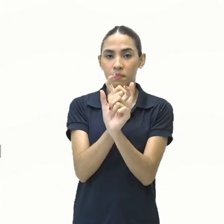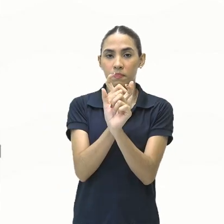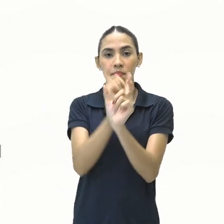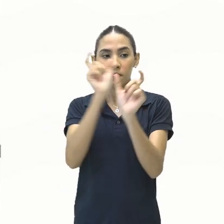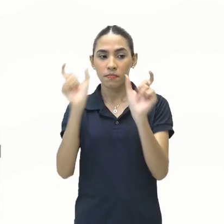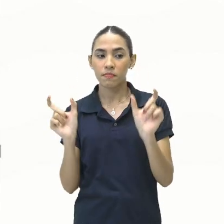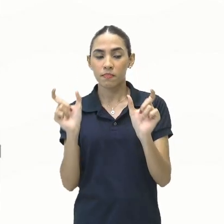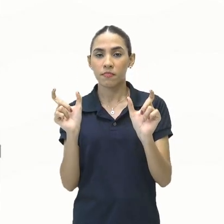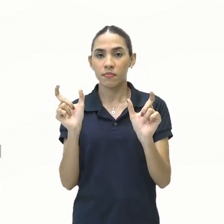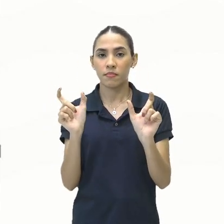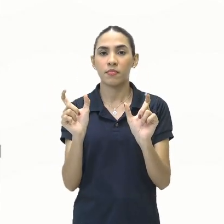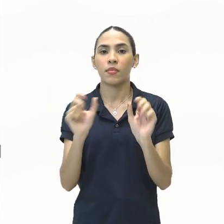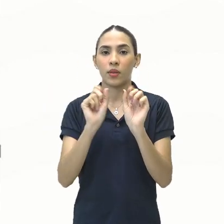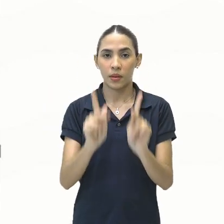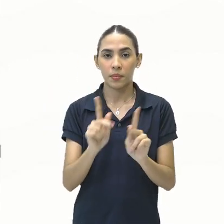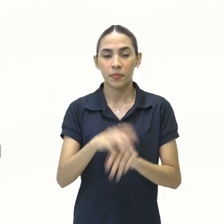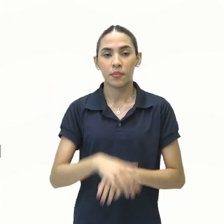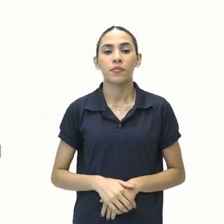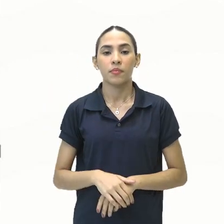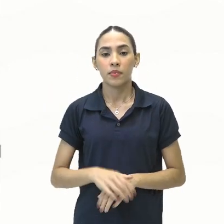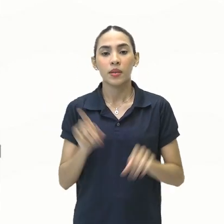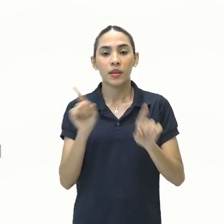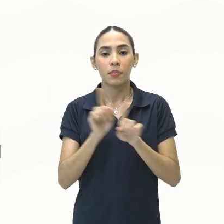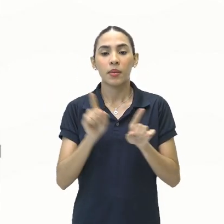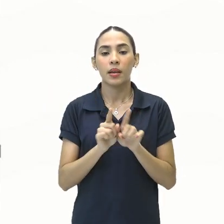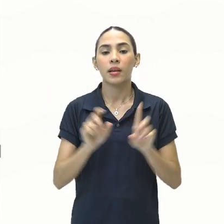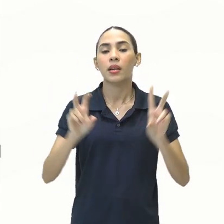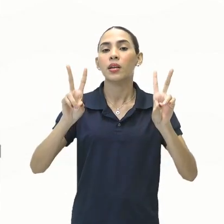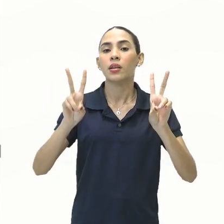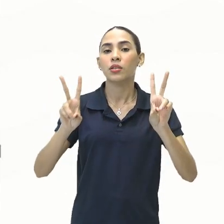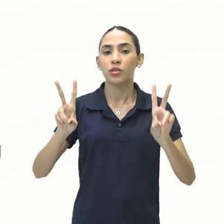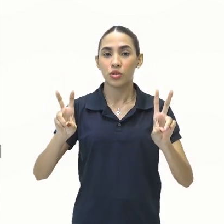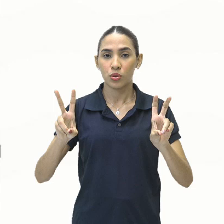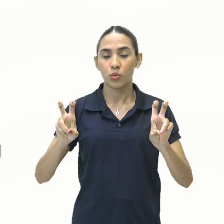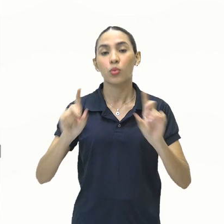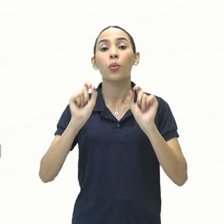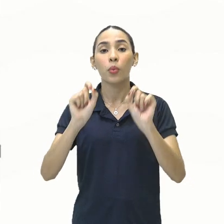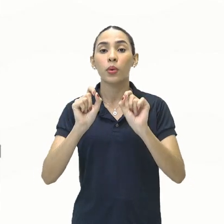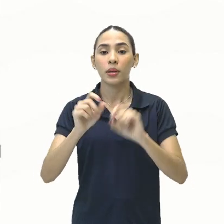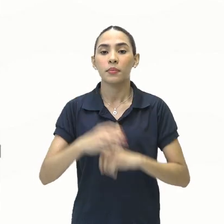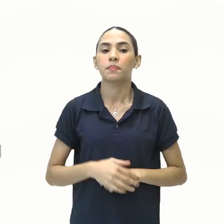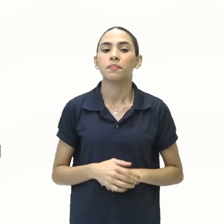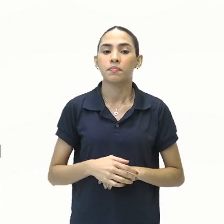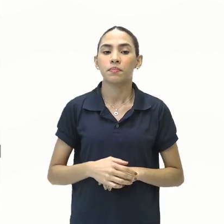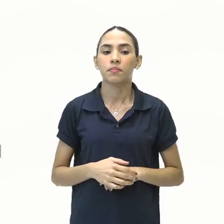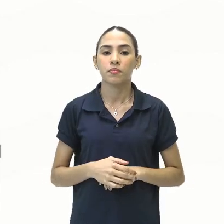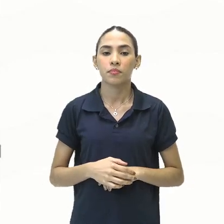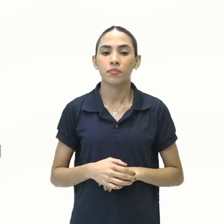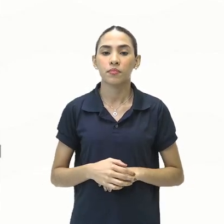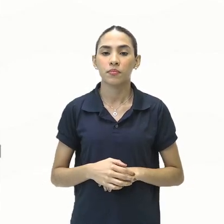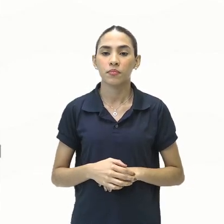similares, mas não são iguais. Nós chamamos de título o quê? Né? Expressão